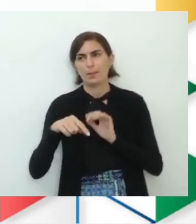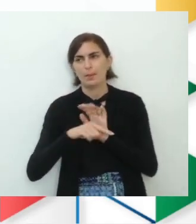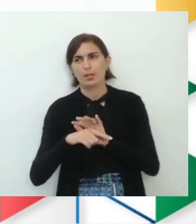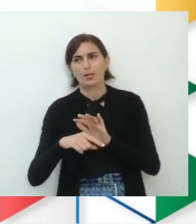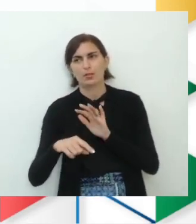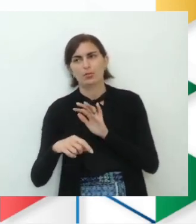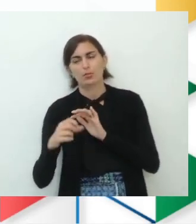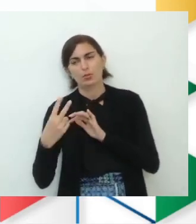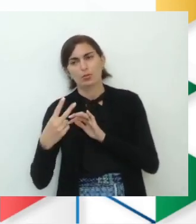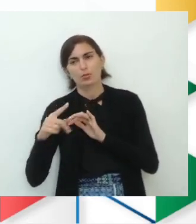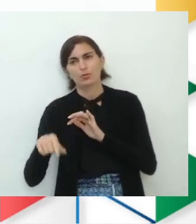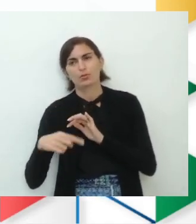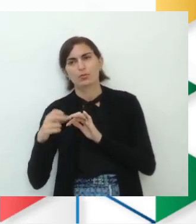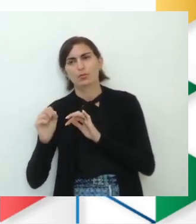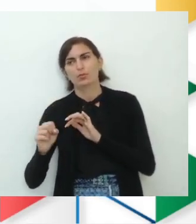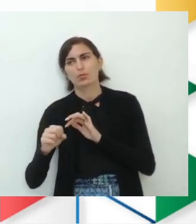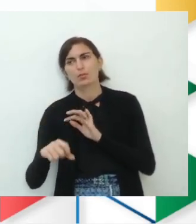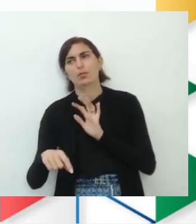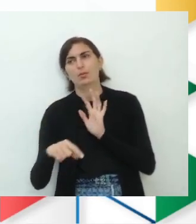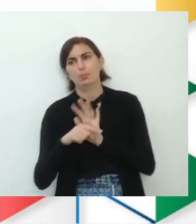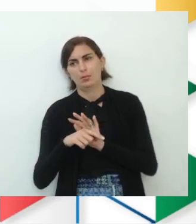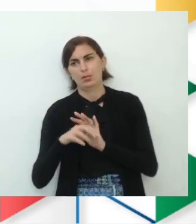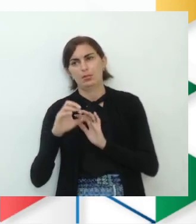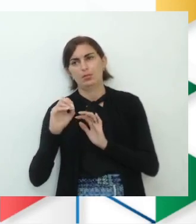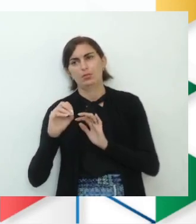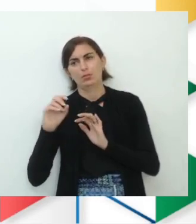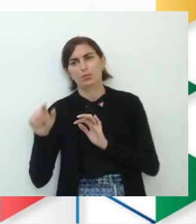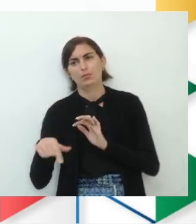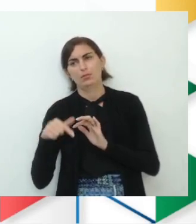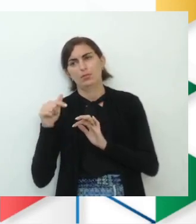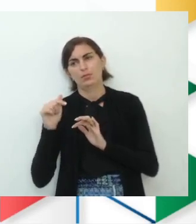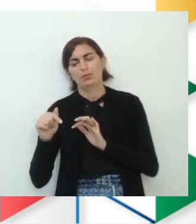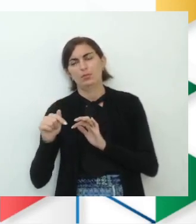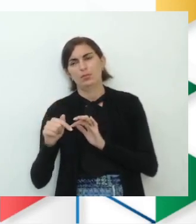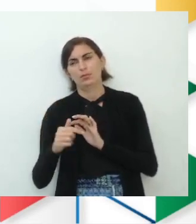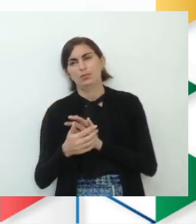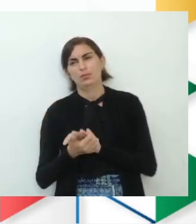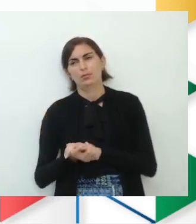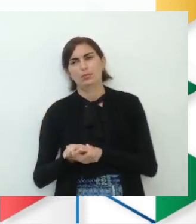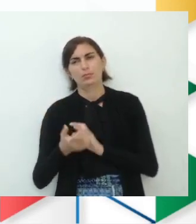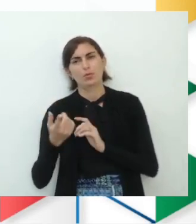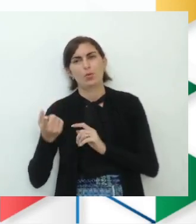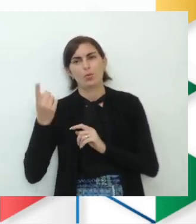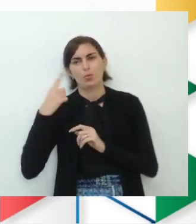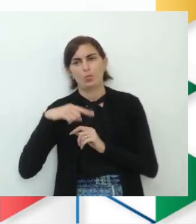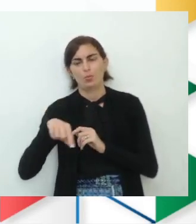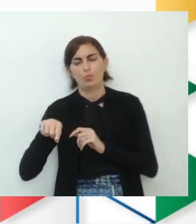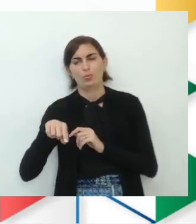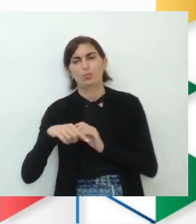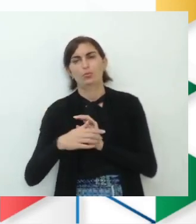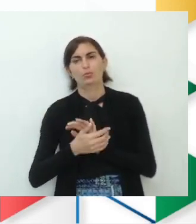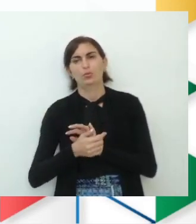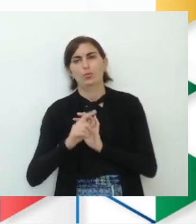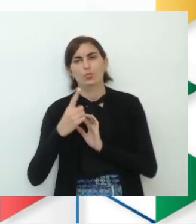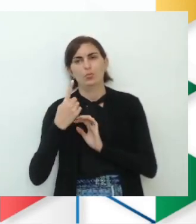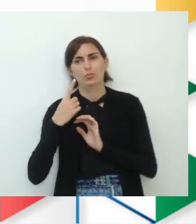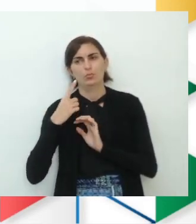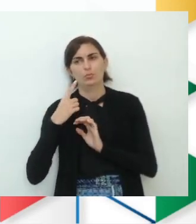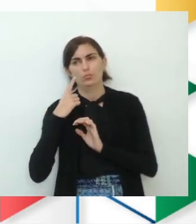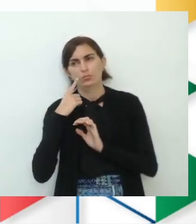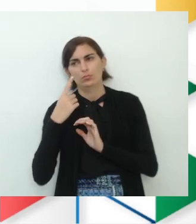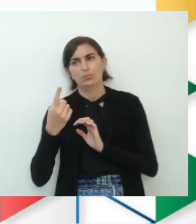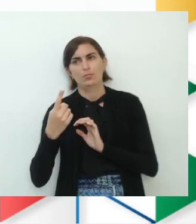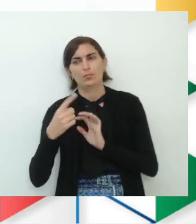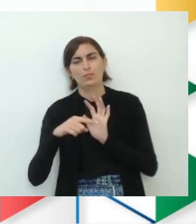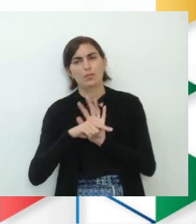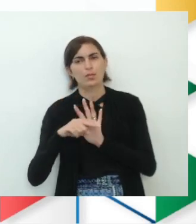menos 2,8 menos 0,7. Agora vamos fazer outro jogo de sinal aí, ó, que é o menos com menos